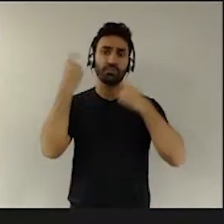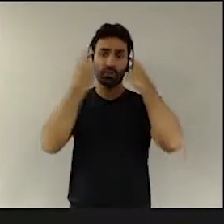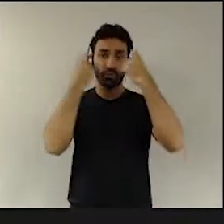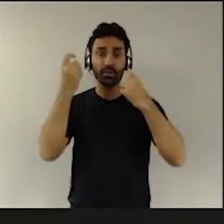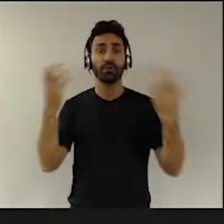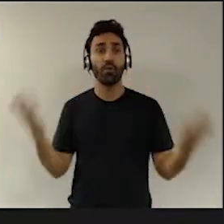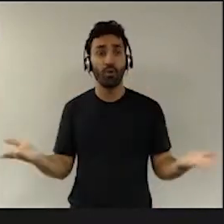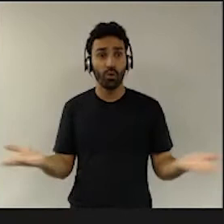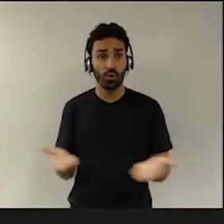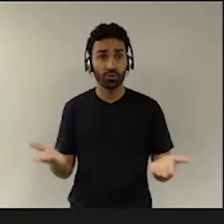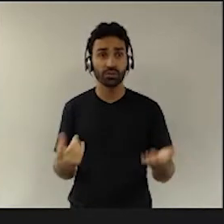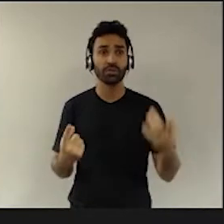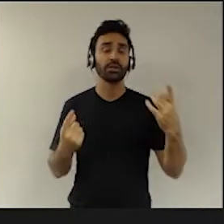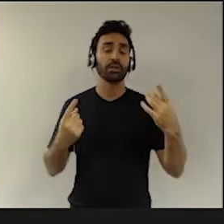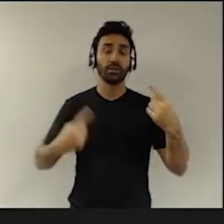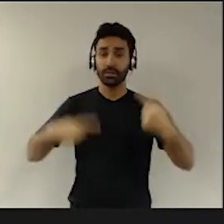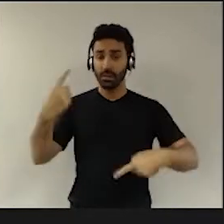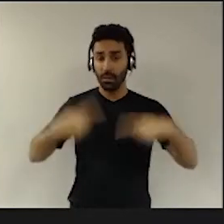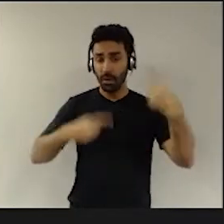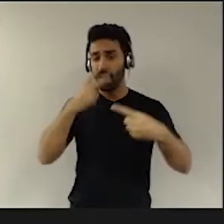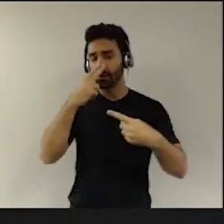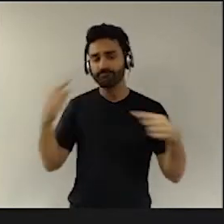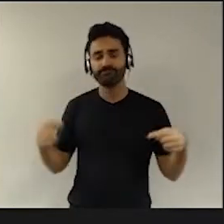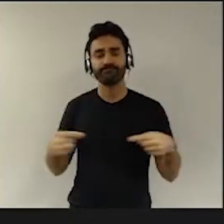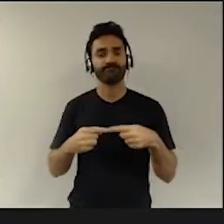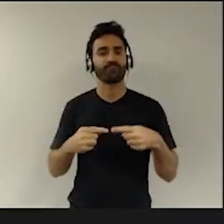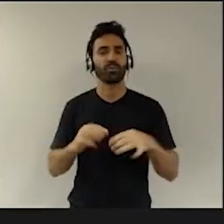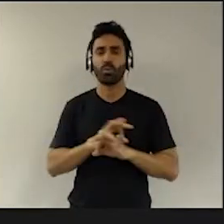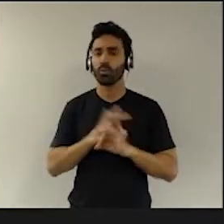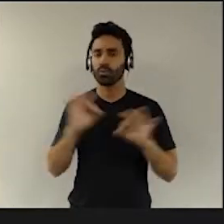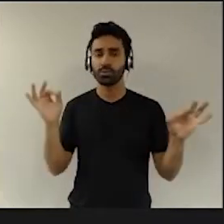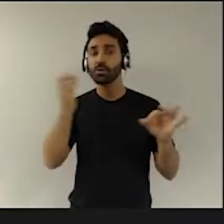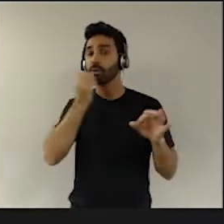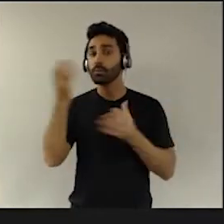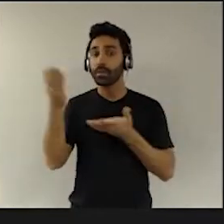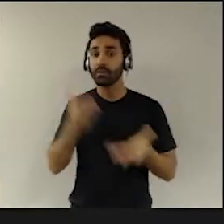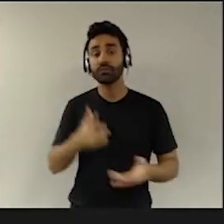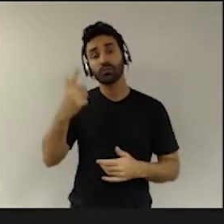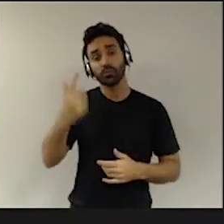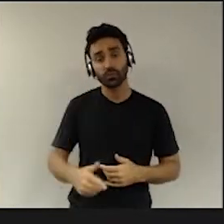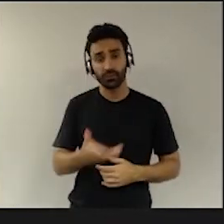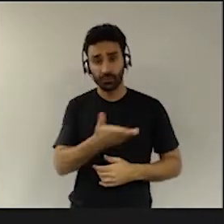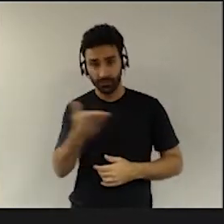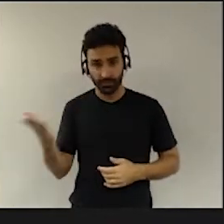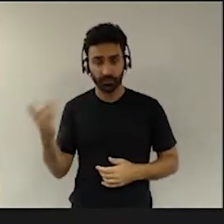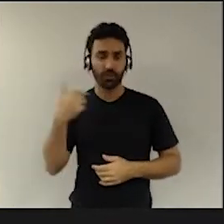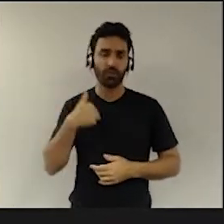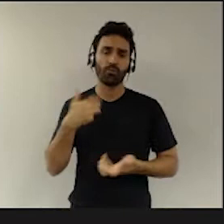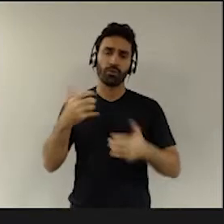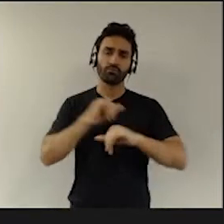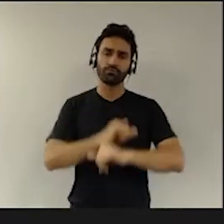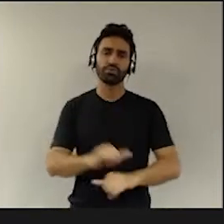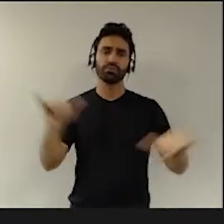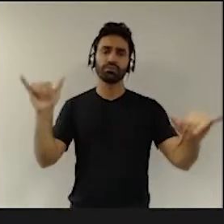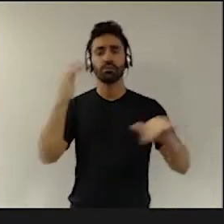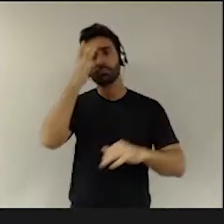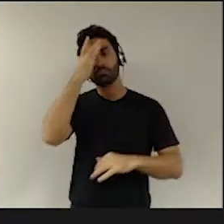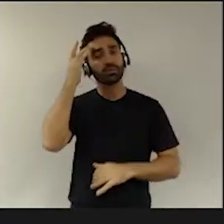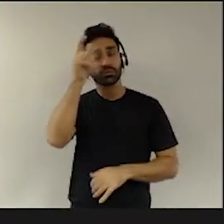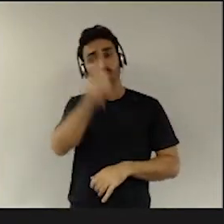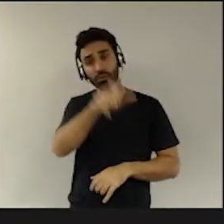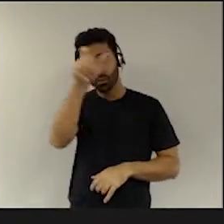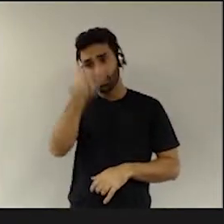de hoje eu acho que é muito pertinente, muito atual. Seja muito bem-vindo mais uma vez. Eu informo aos